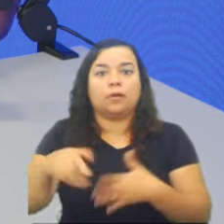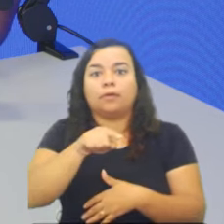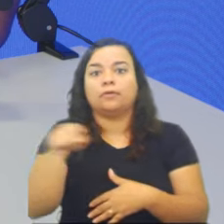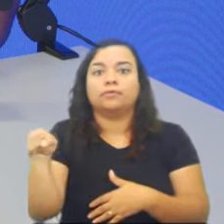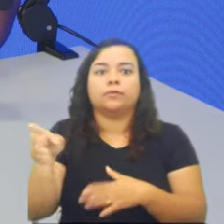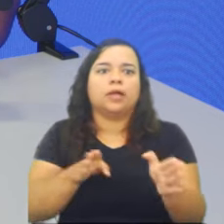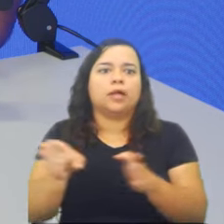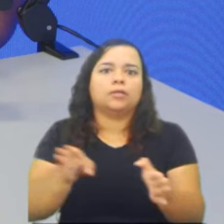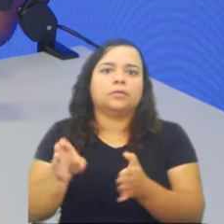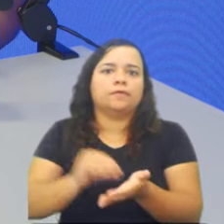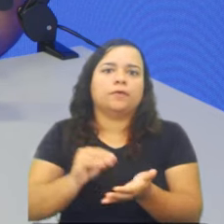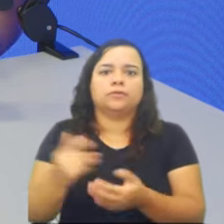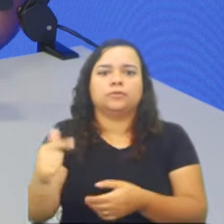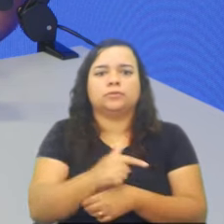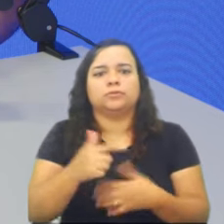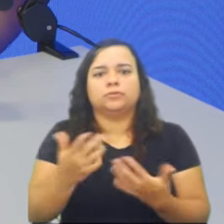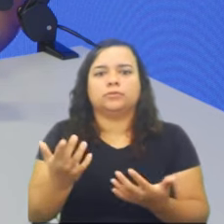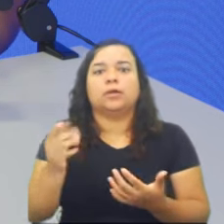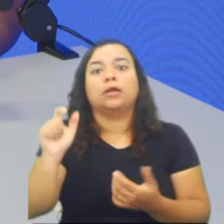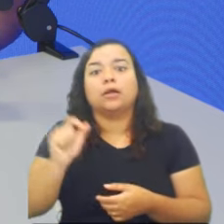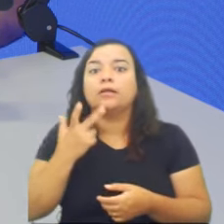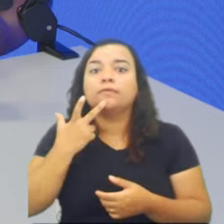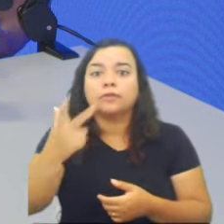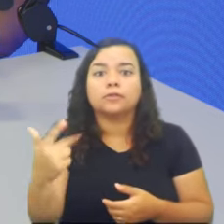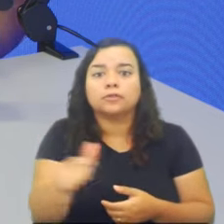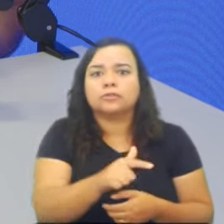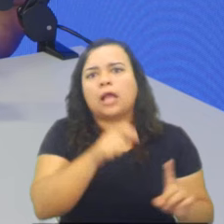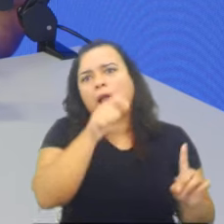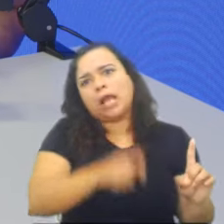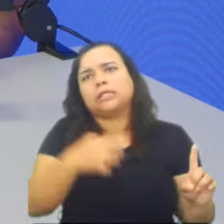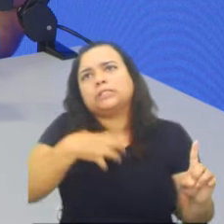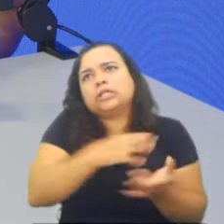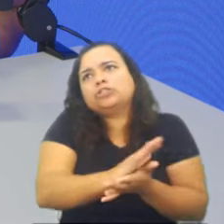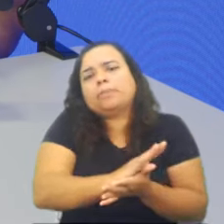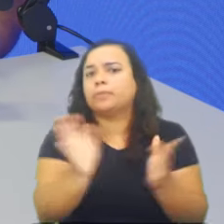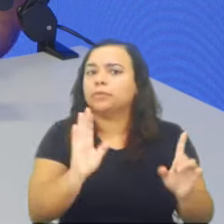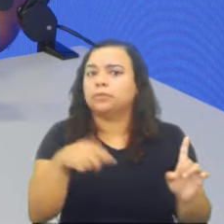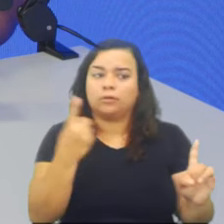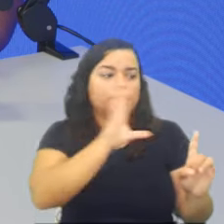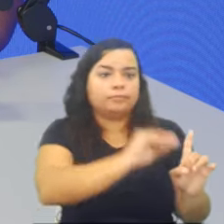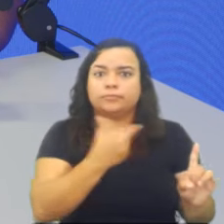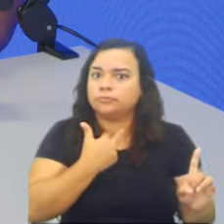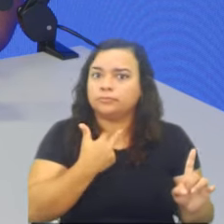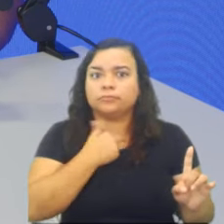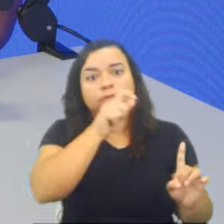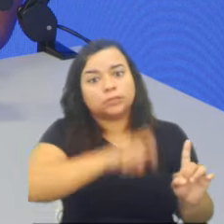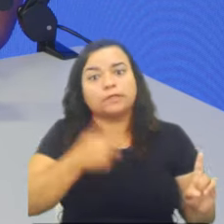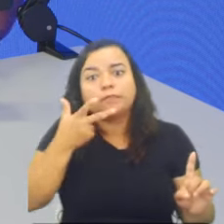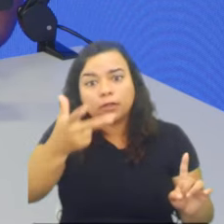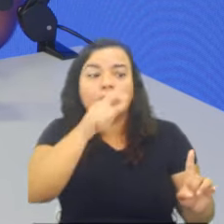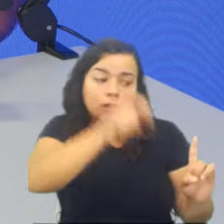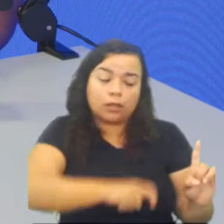disse que não estava Ah ele disse porque ele estava Oprimido gente a gente tá silenciando uma pessoa sim ele disse ele